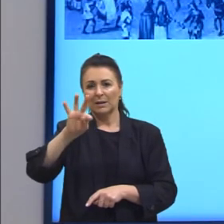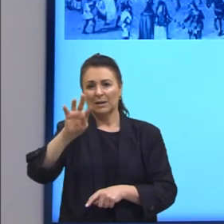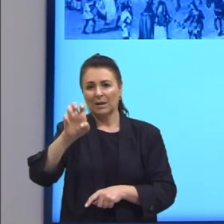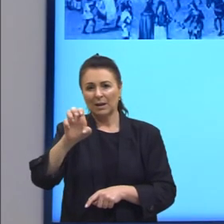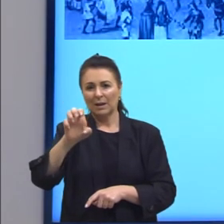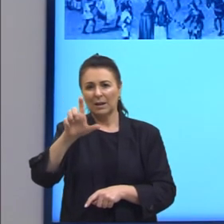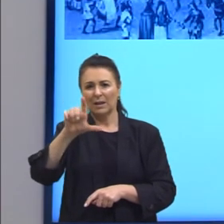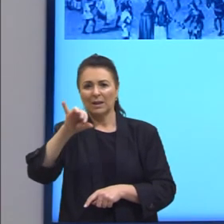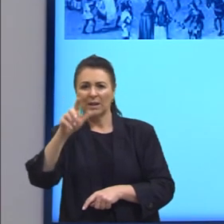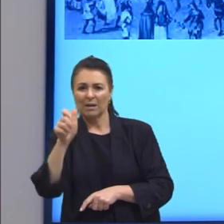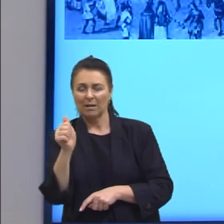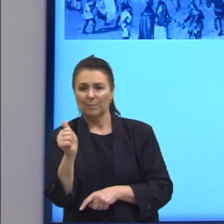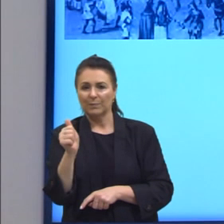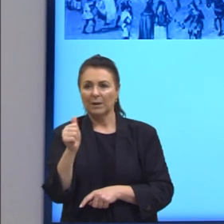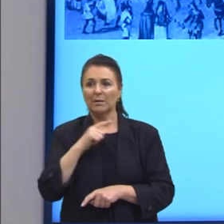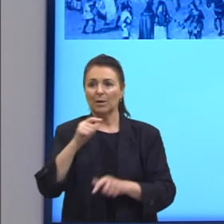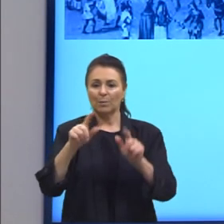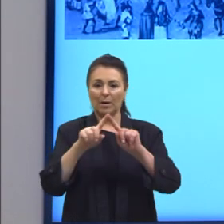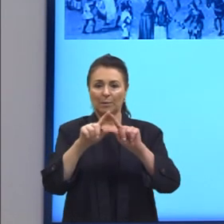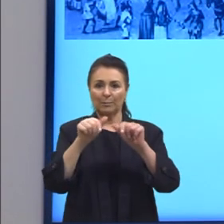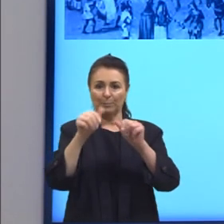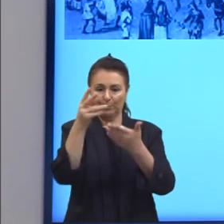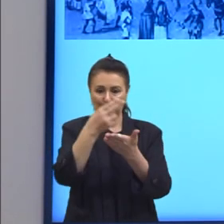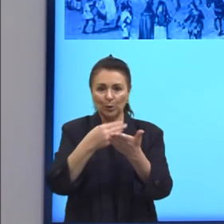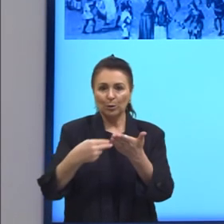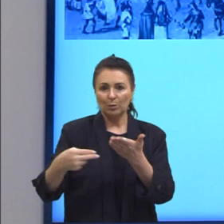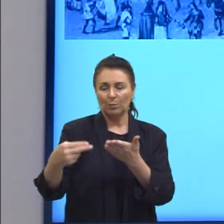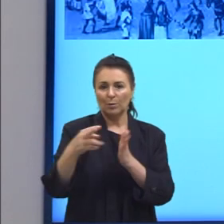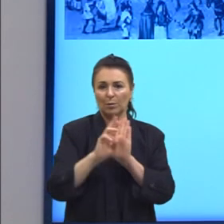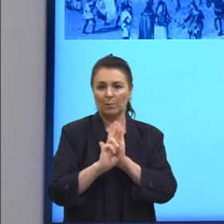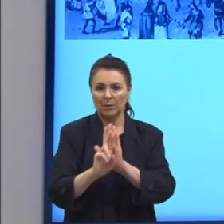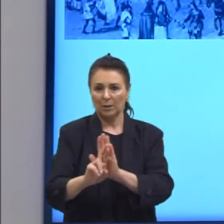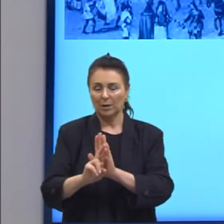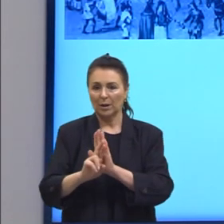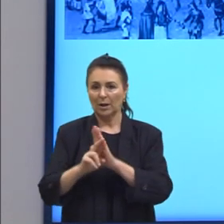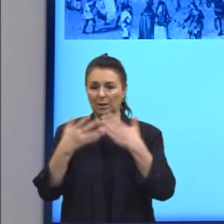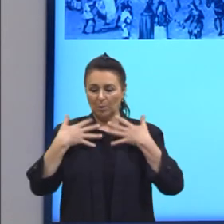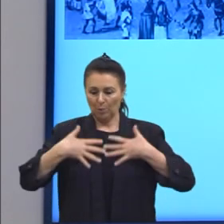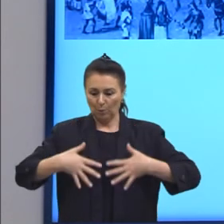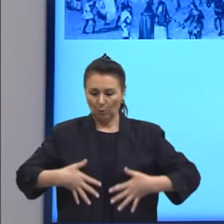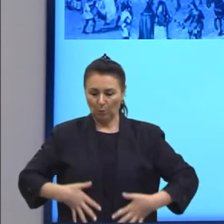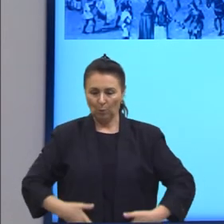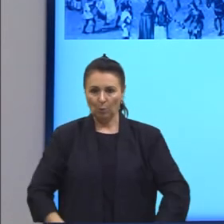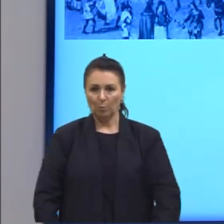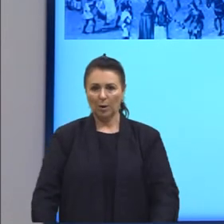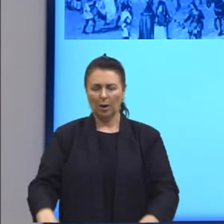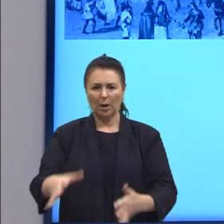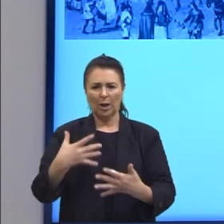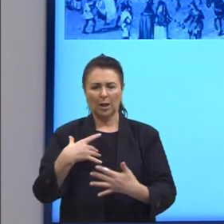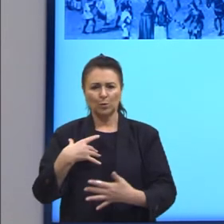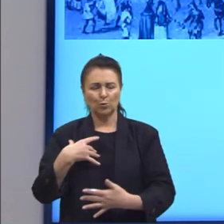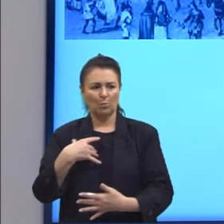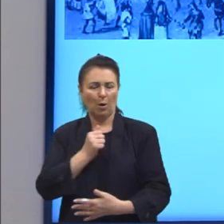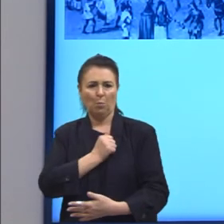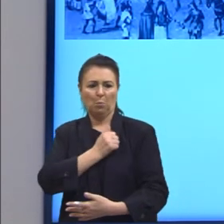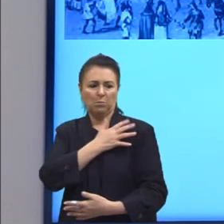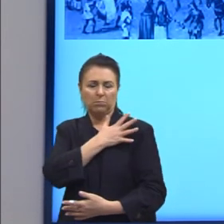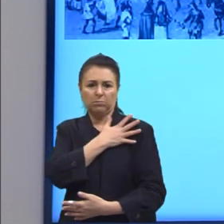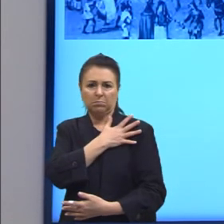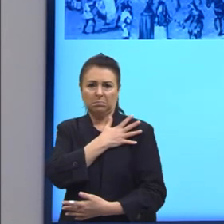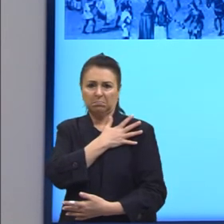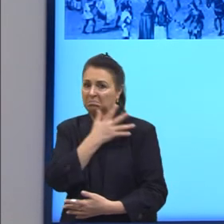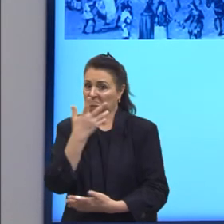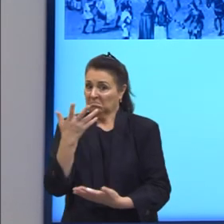pintura que representa ela né vestida com roupas de uma oficial brasileira nela Muito